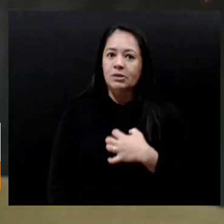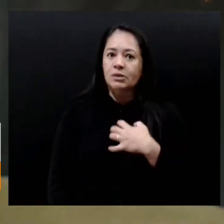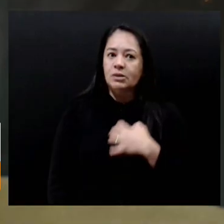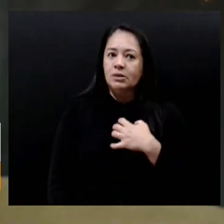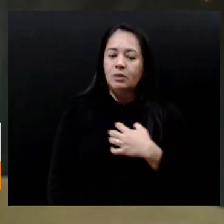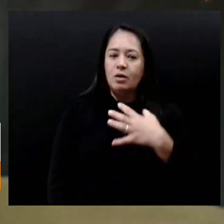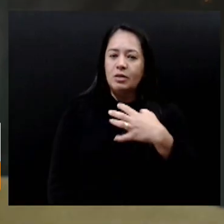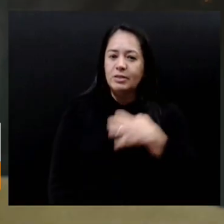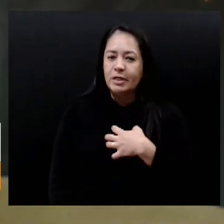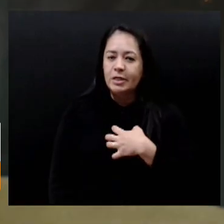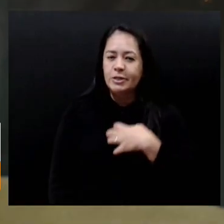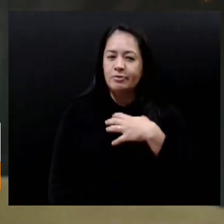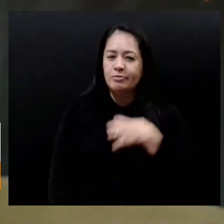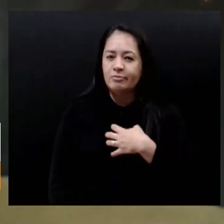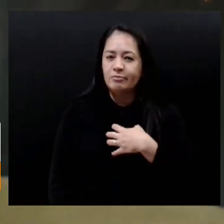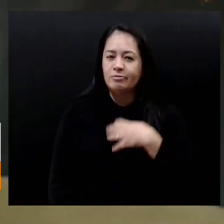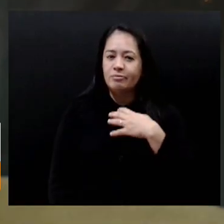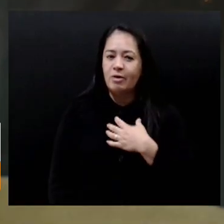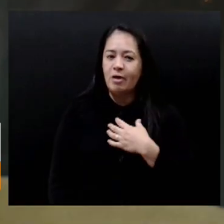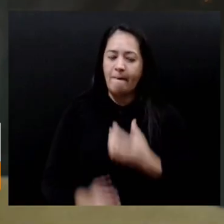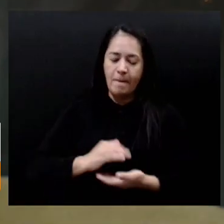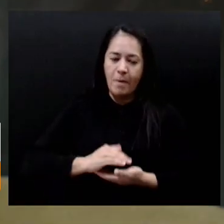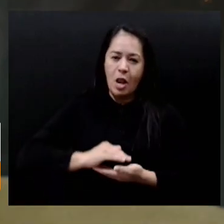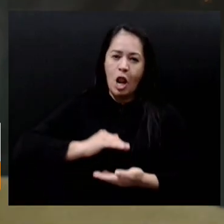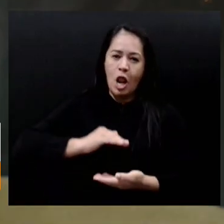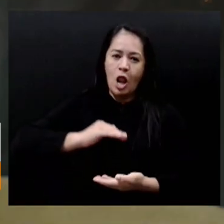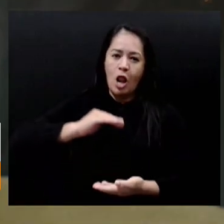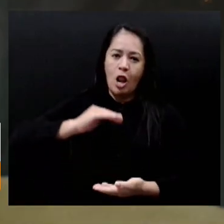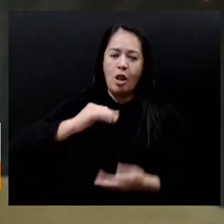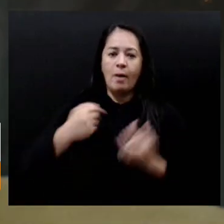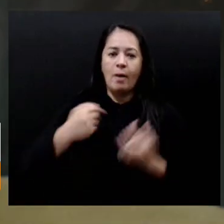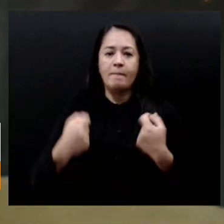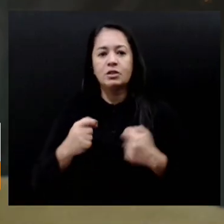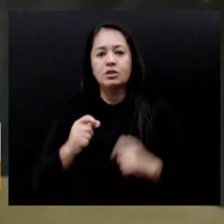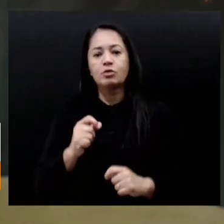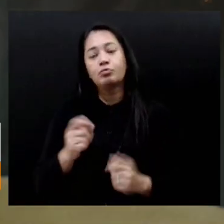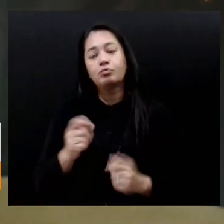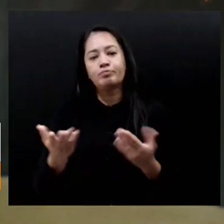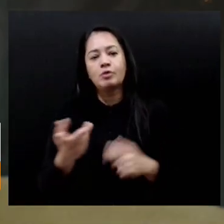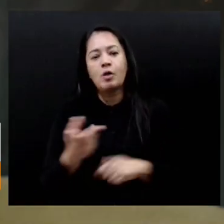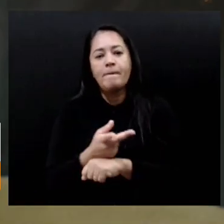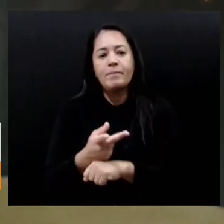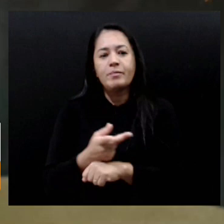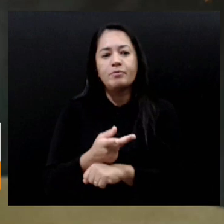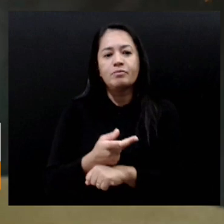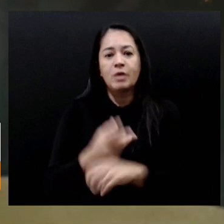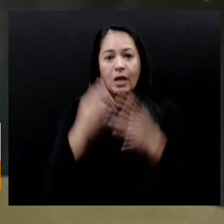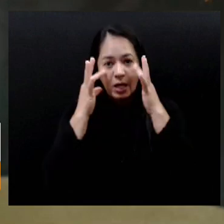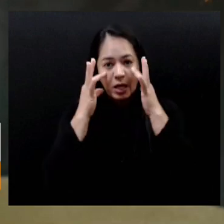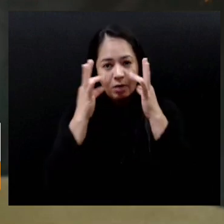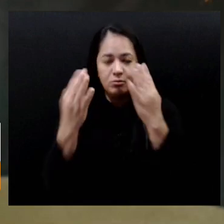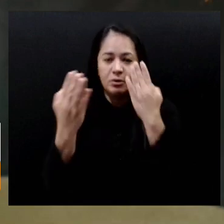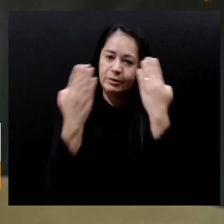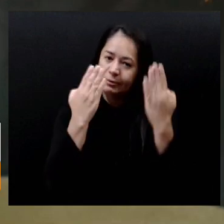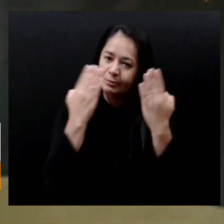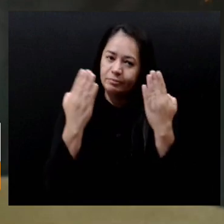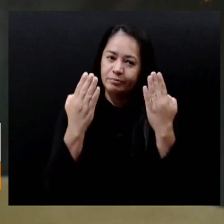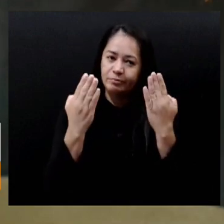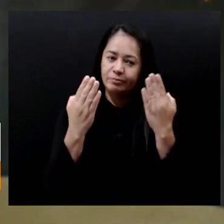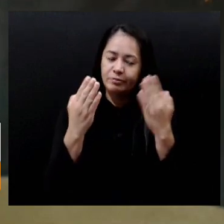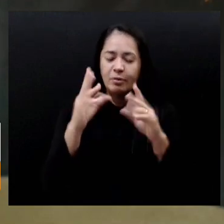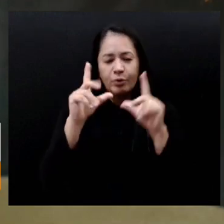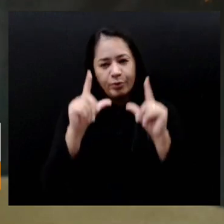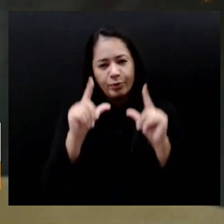ela vai amontoando, né, então precisa, de repente, buscar aí uma atenção psicológica para dar uma diminuída e uma